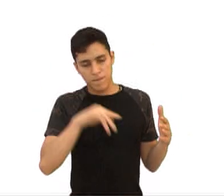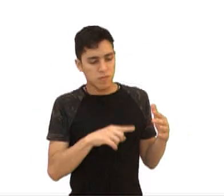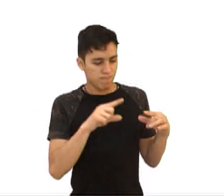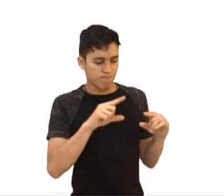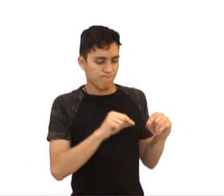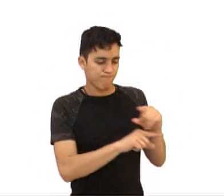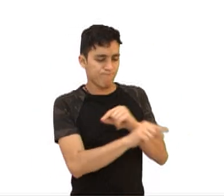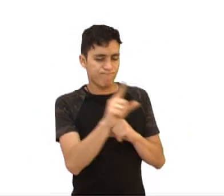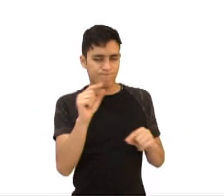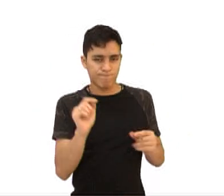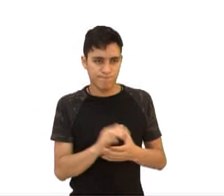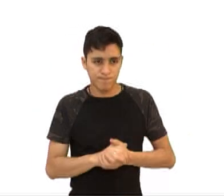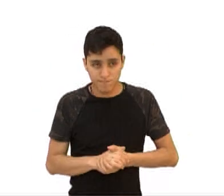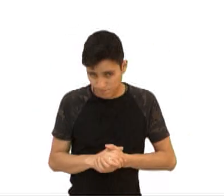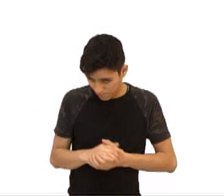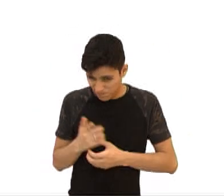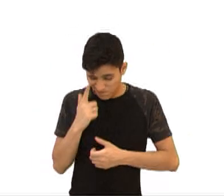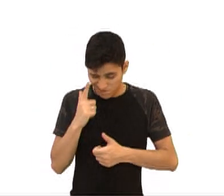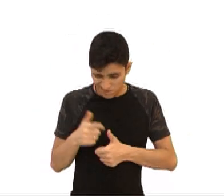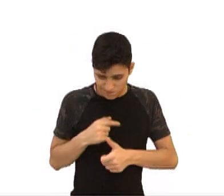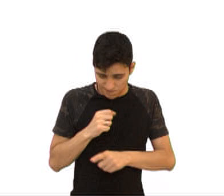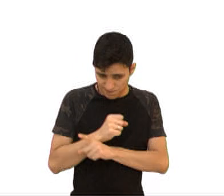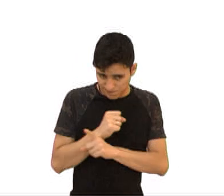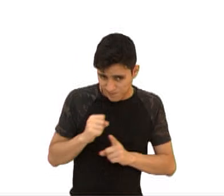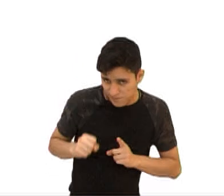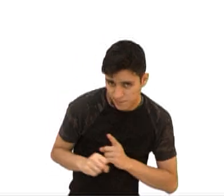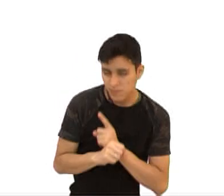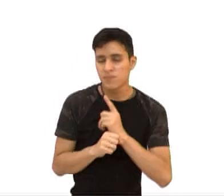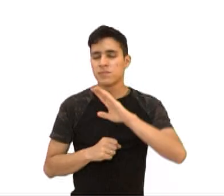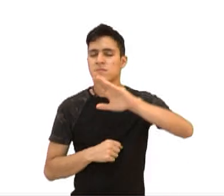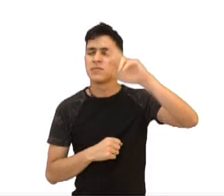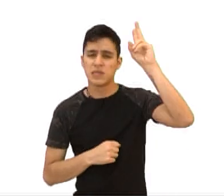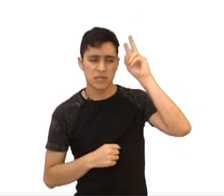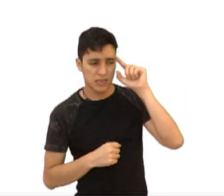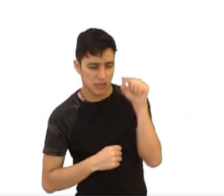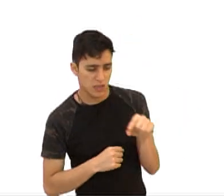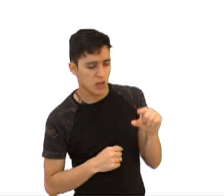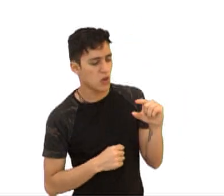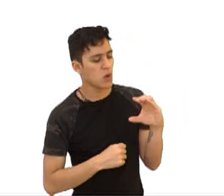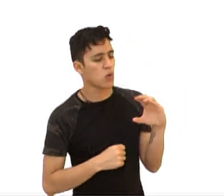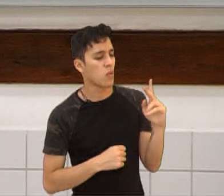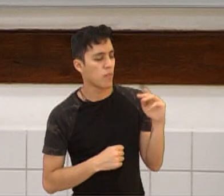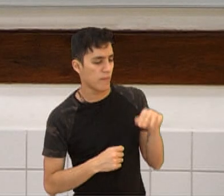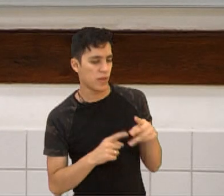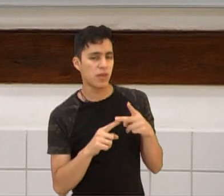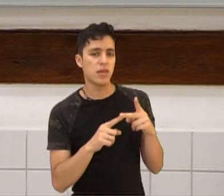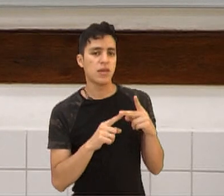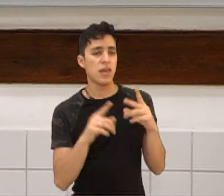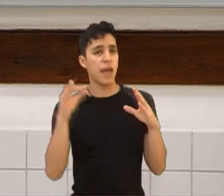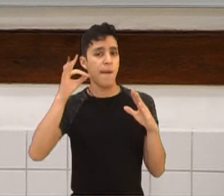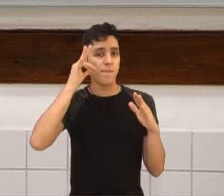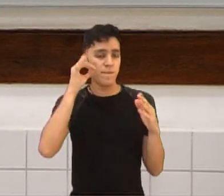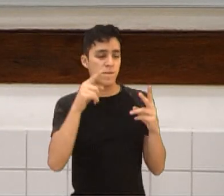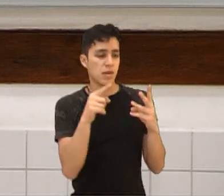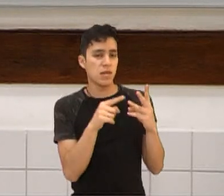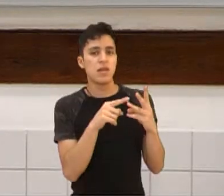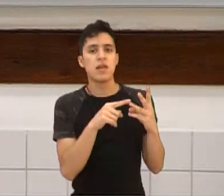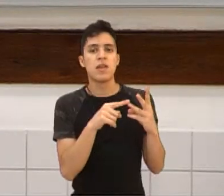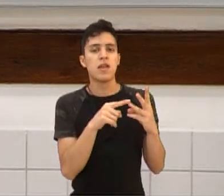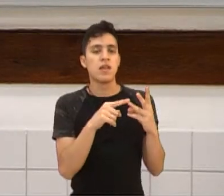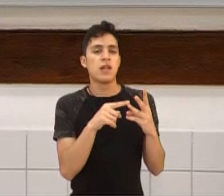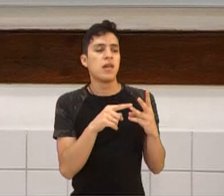aqui. Primeiro, sociedade. Então lembrar que os cupins, as abelhas, as vespas, as formigas, eles